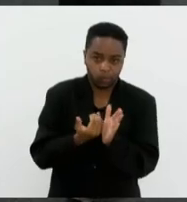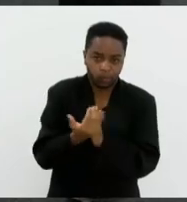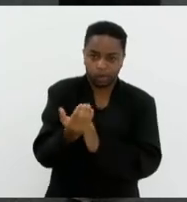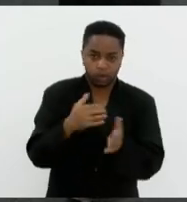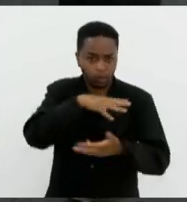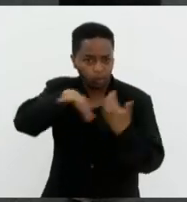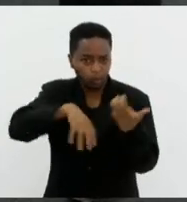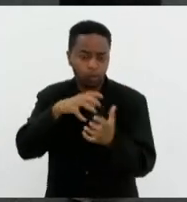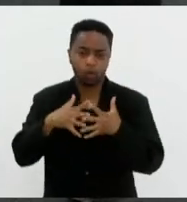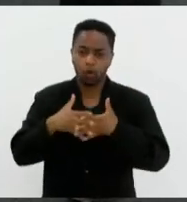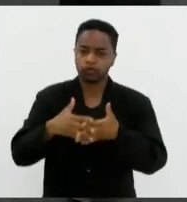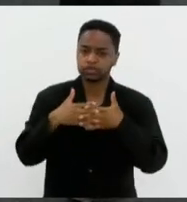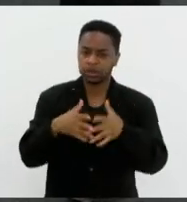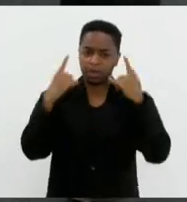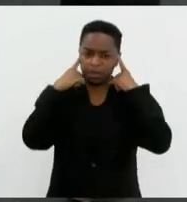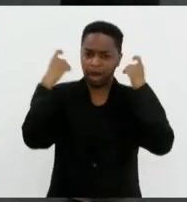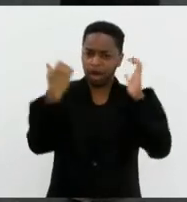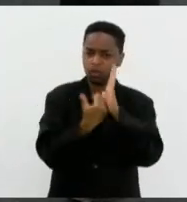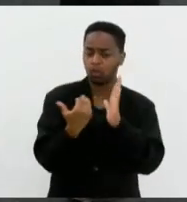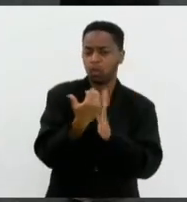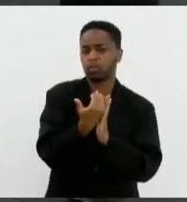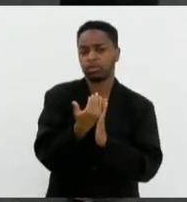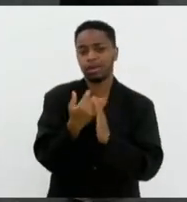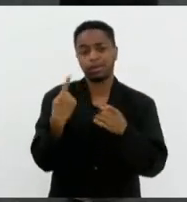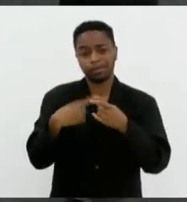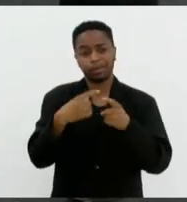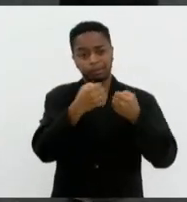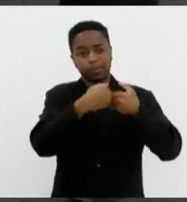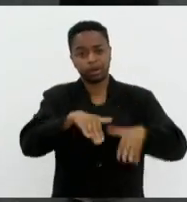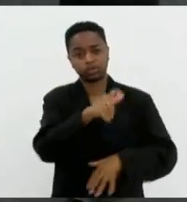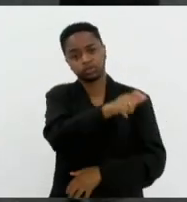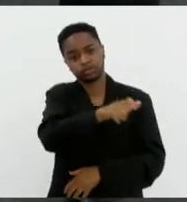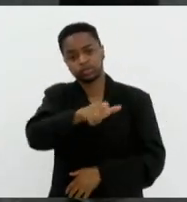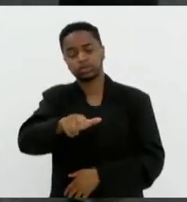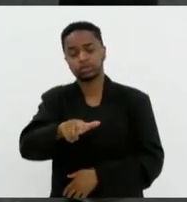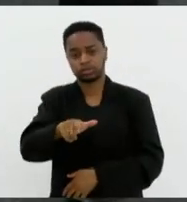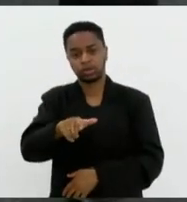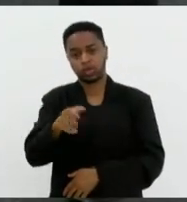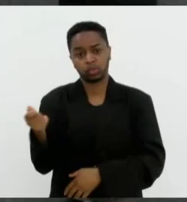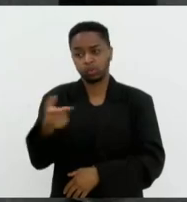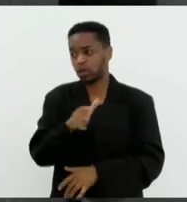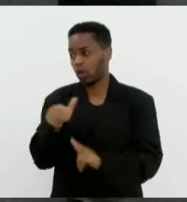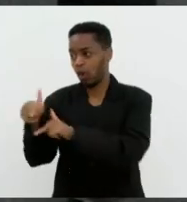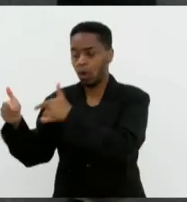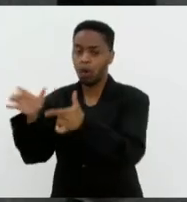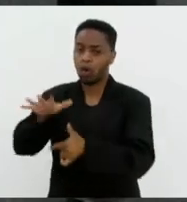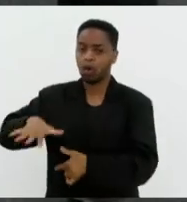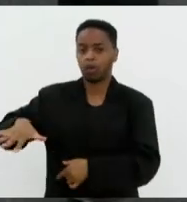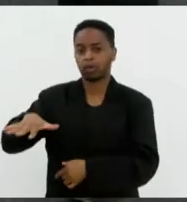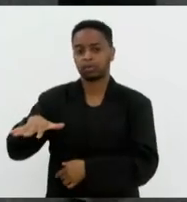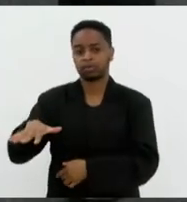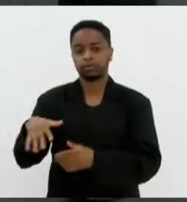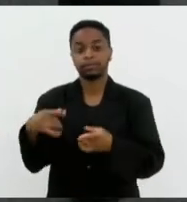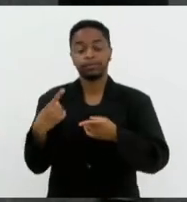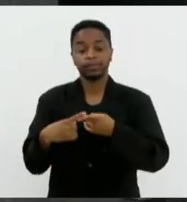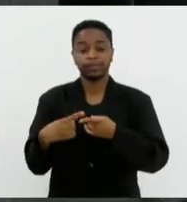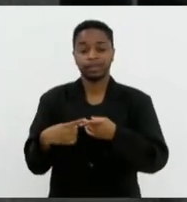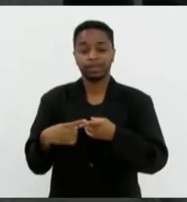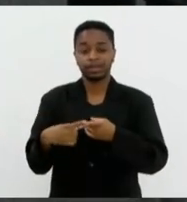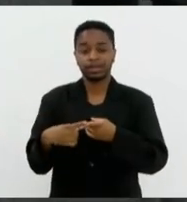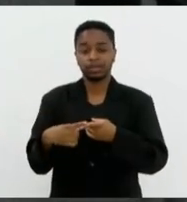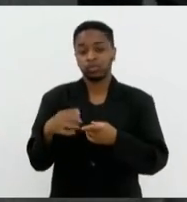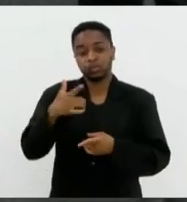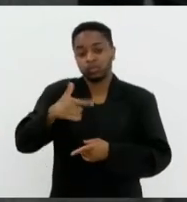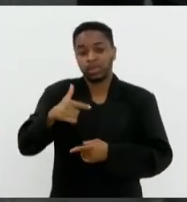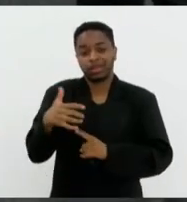algum barulho excessivo que afeta mais essas pessoas do que outras. As pessoas não são afetadas de forma